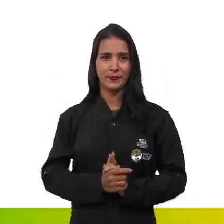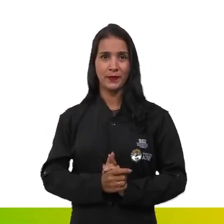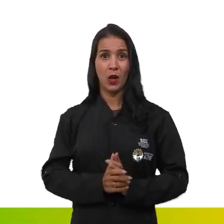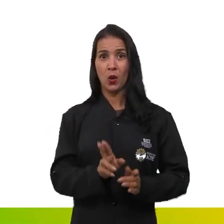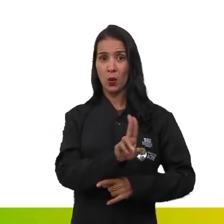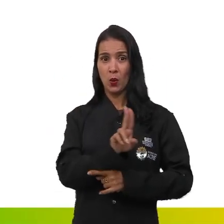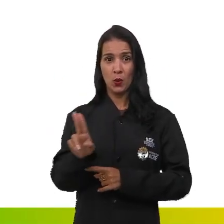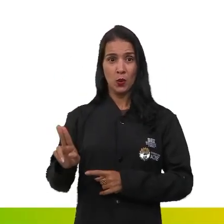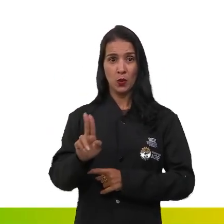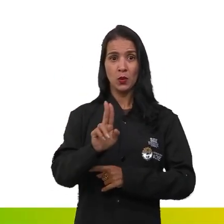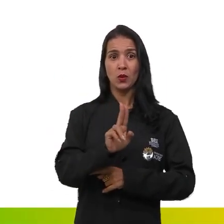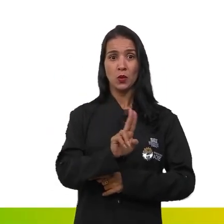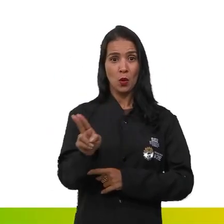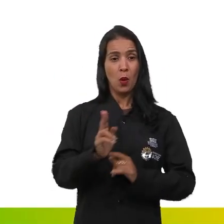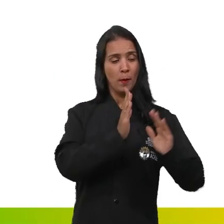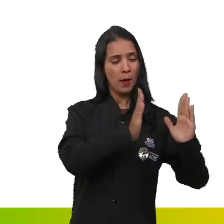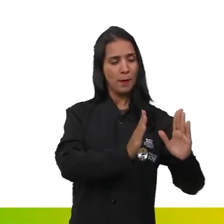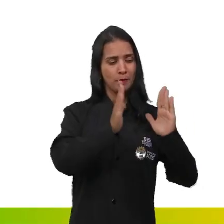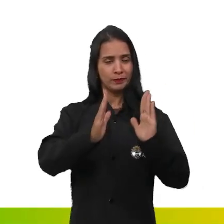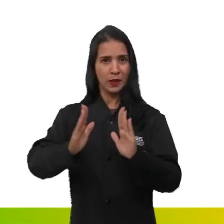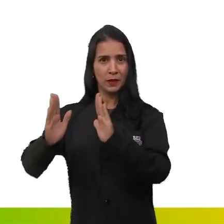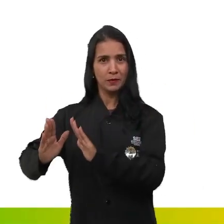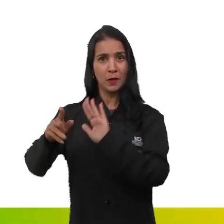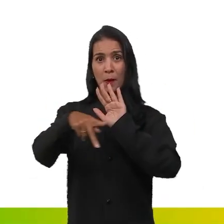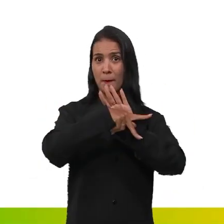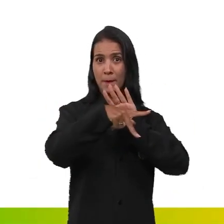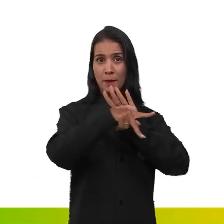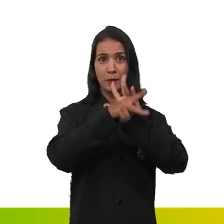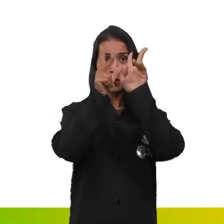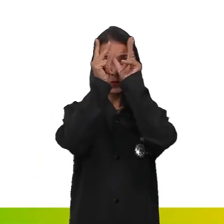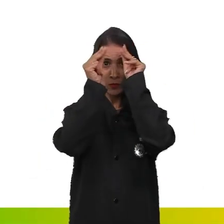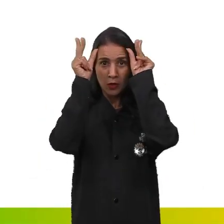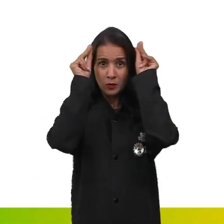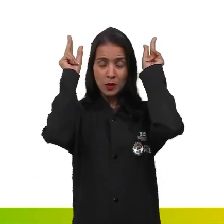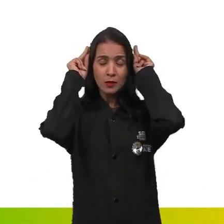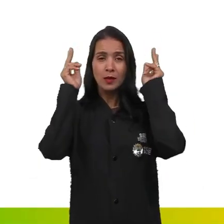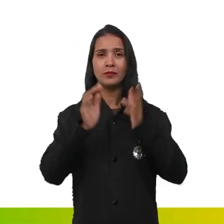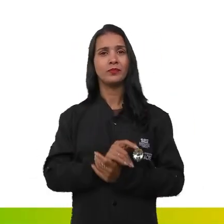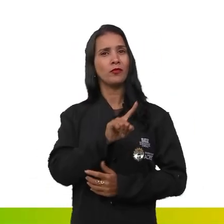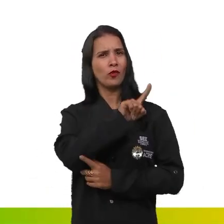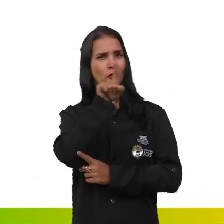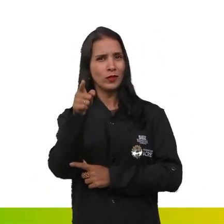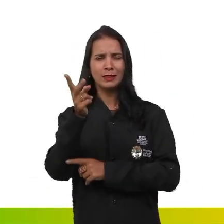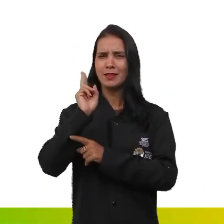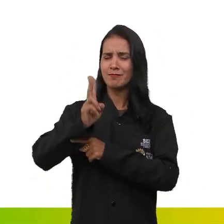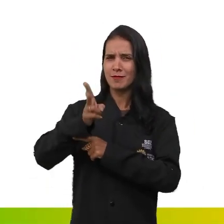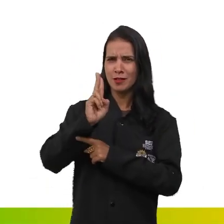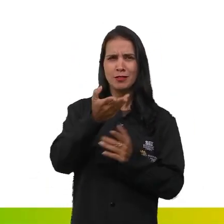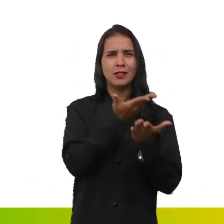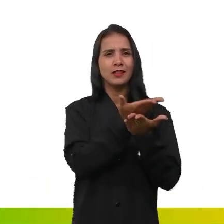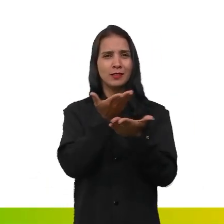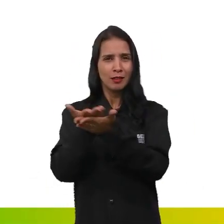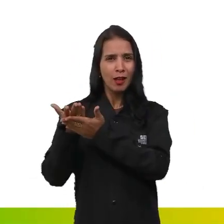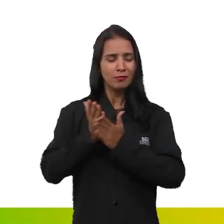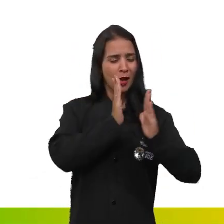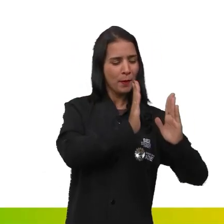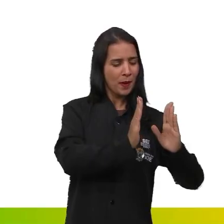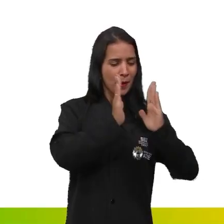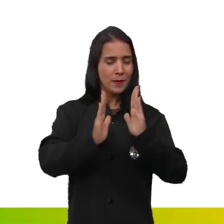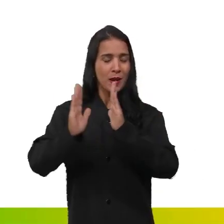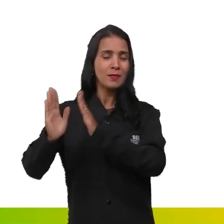aí de períodos gregos. Você estudou sempre dessa forma e é assim que as coisas realmente